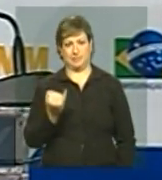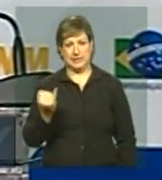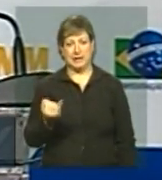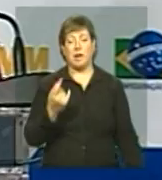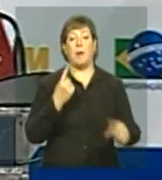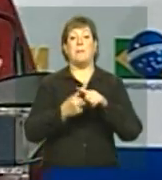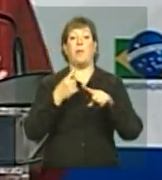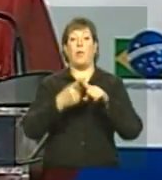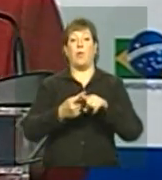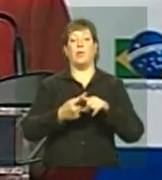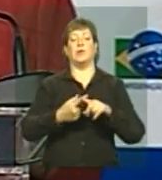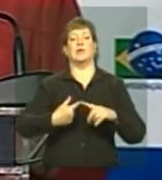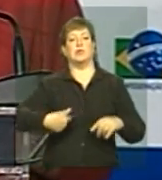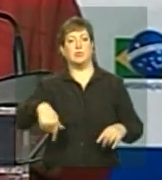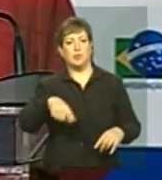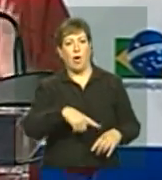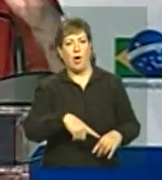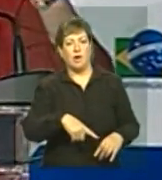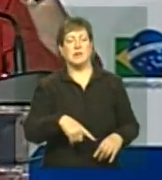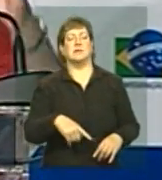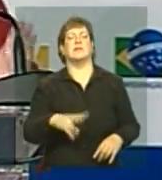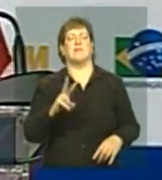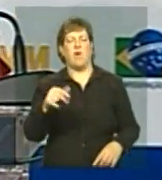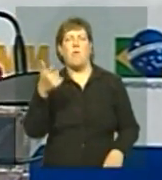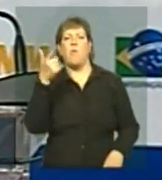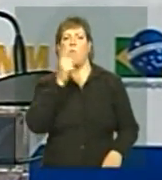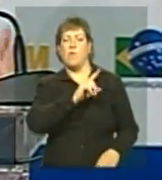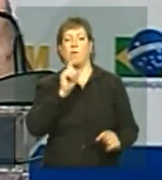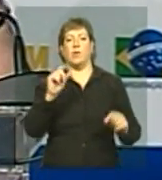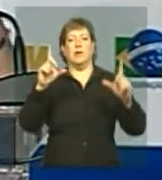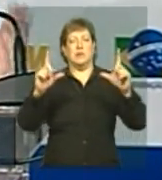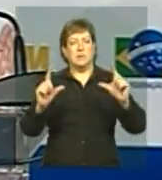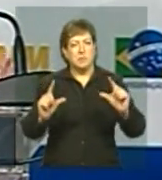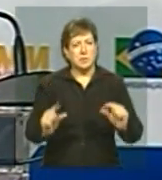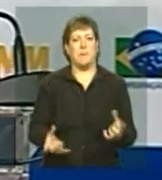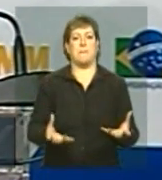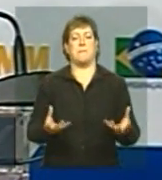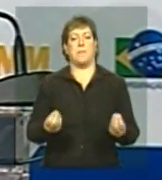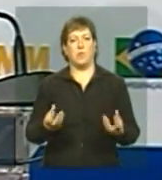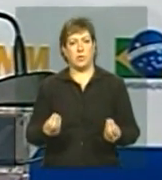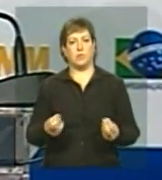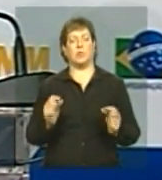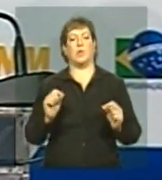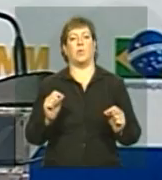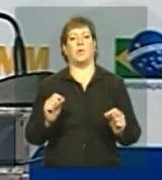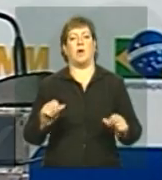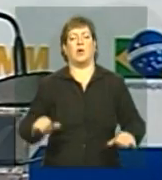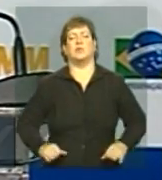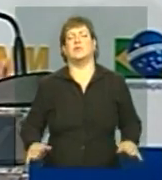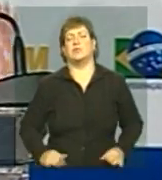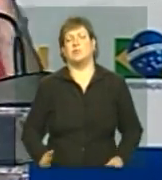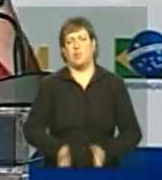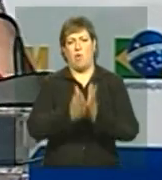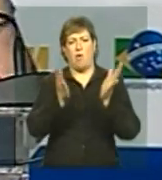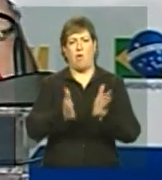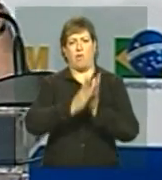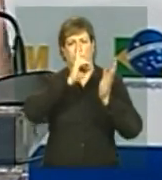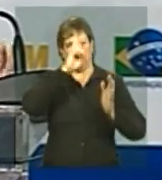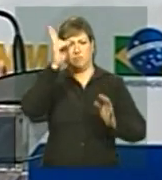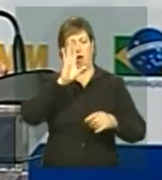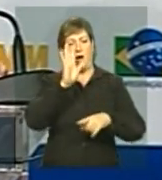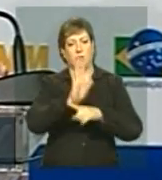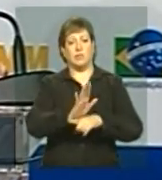que nós iremos conseguir reduzir de forma drástica a extrema pobreza